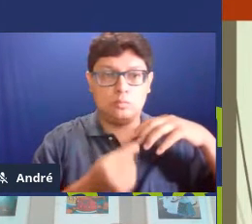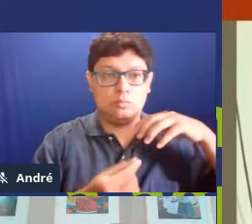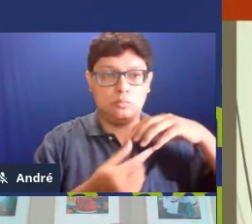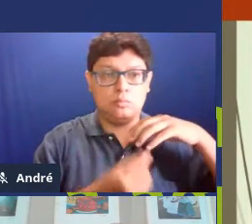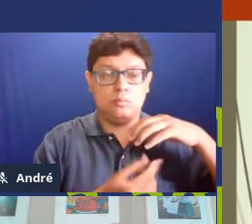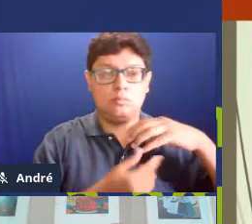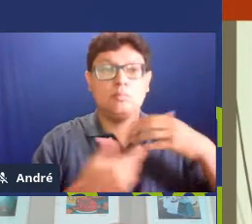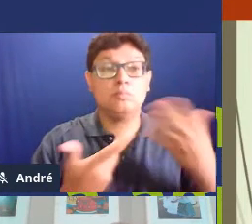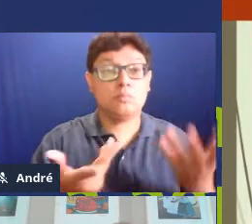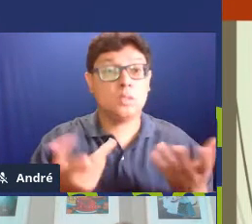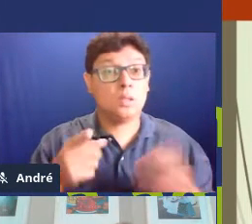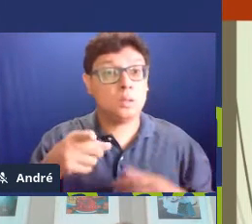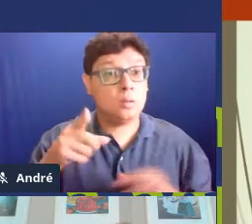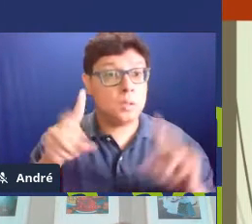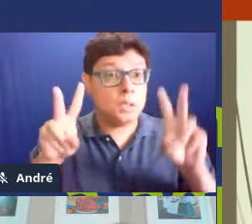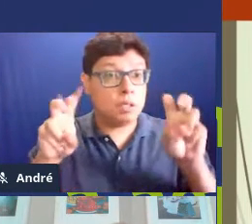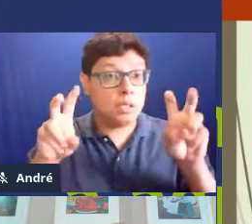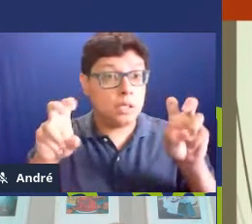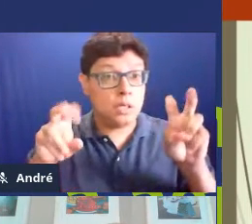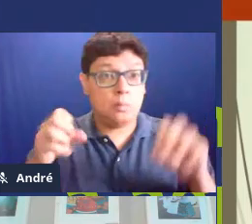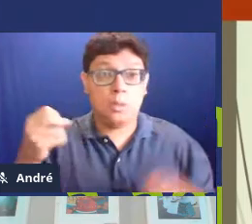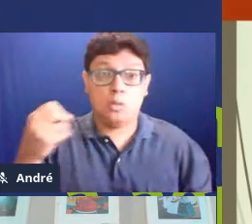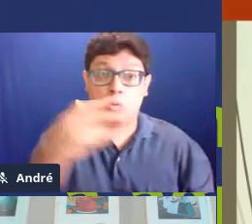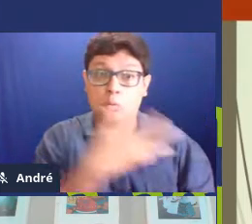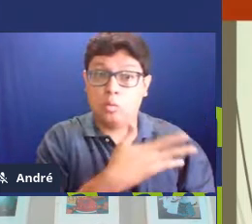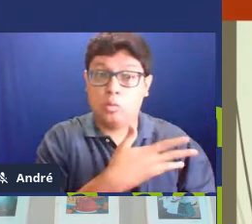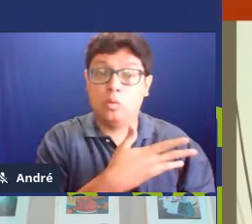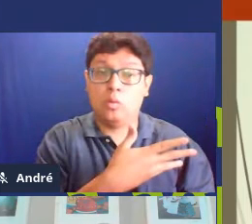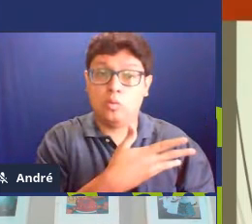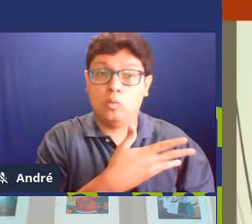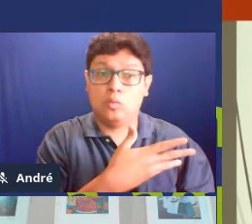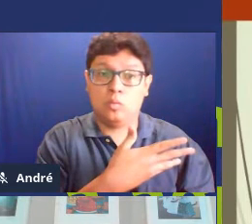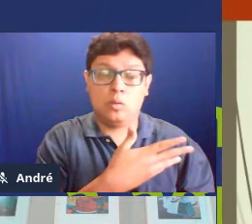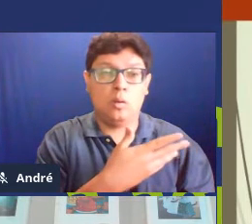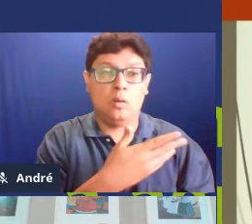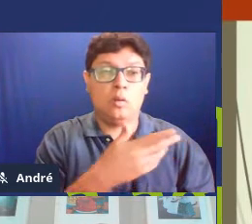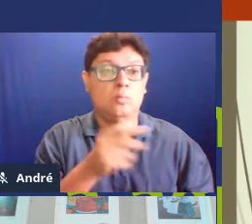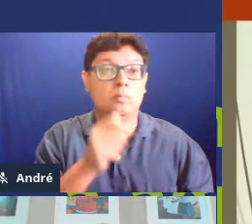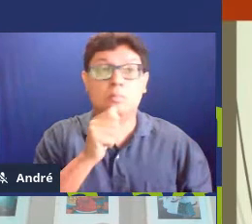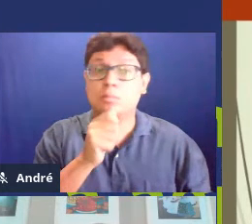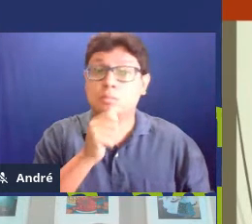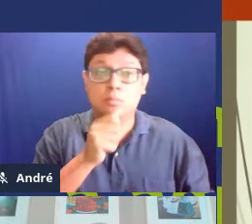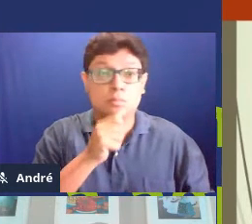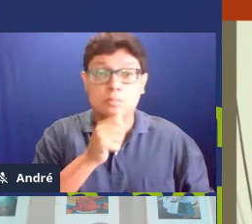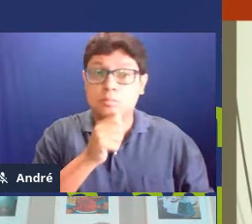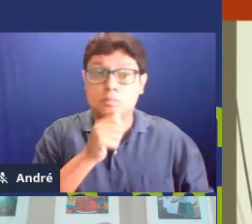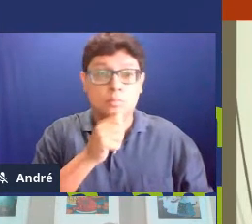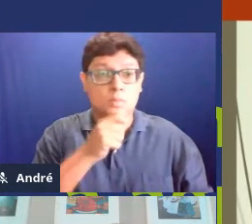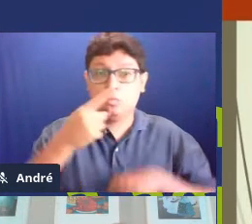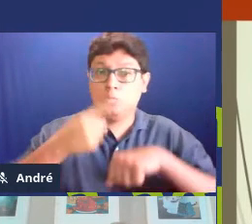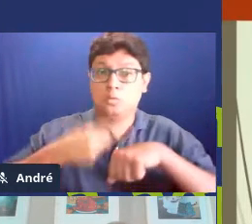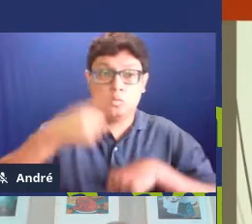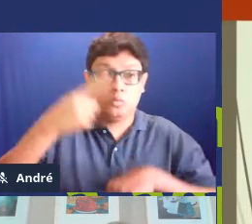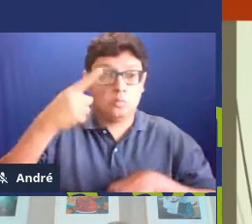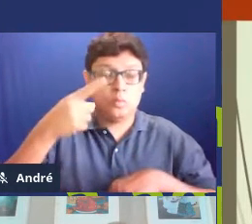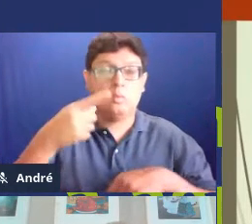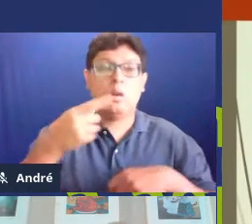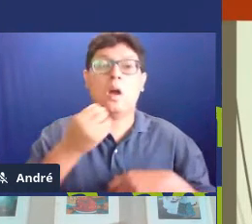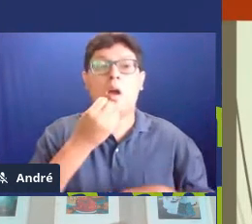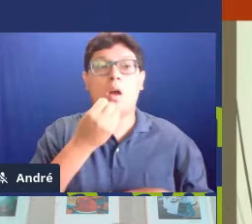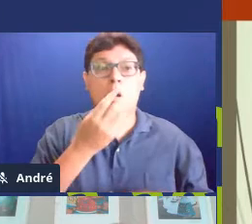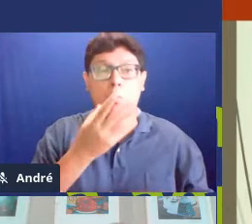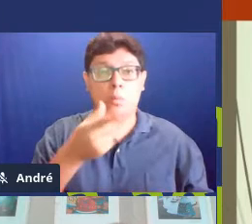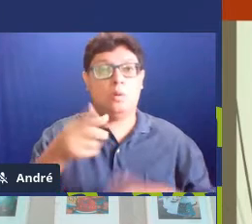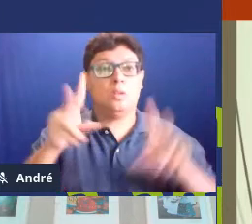é legal para encurtar caminhos, dar pistas de por onde começar, mostrando sequências,